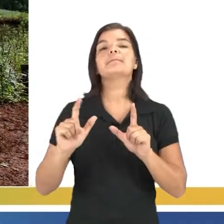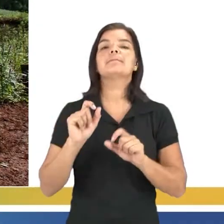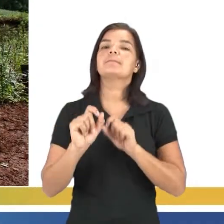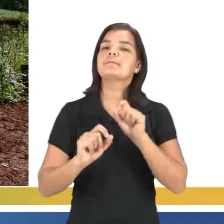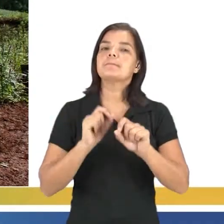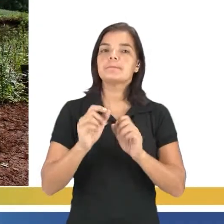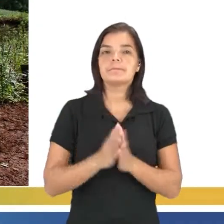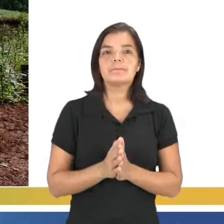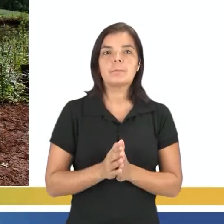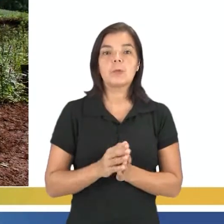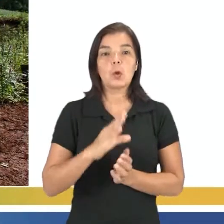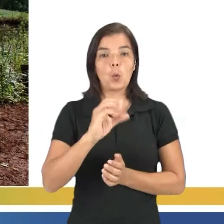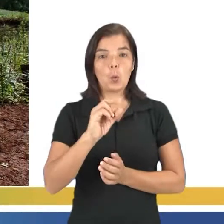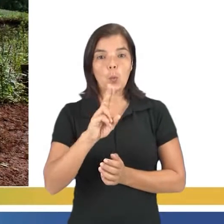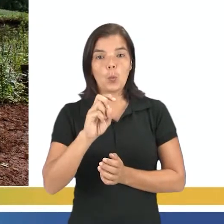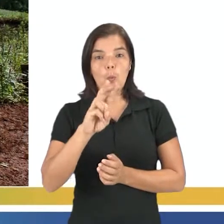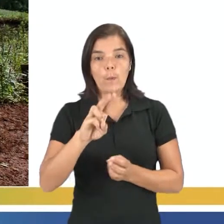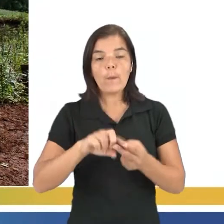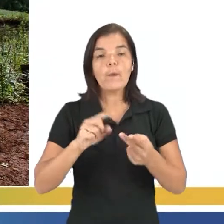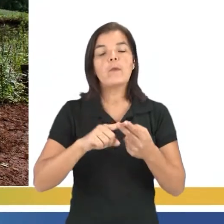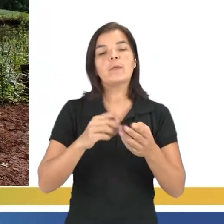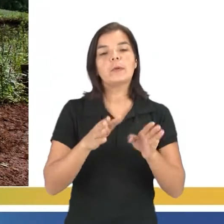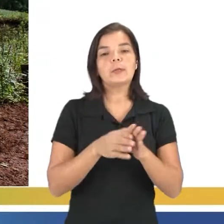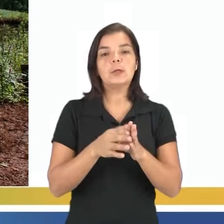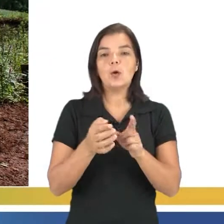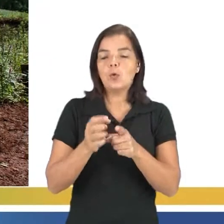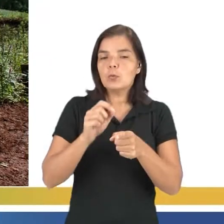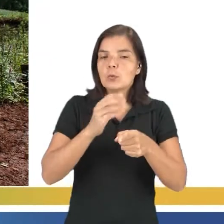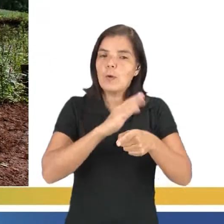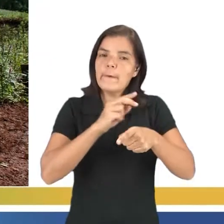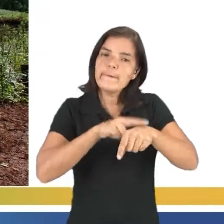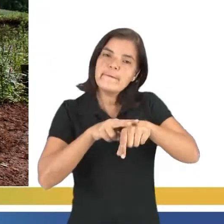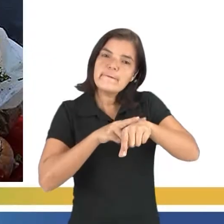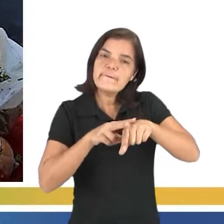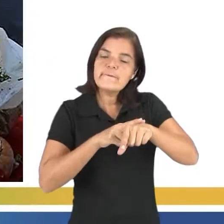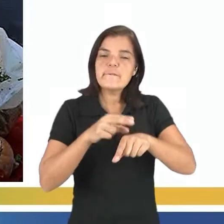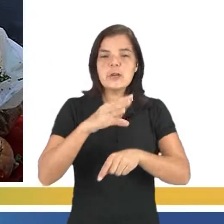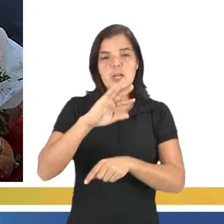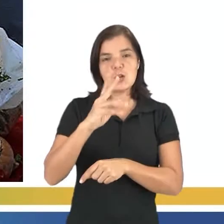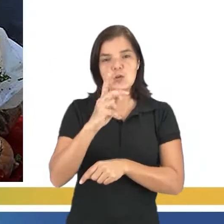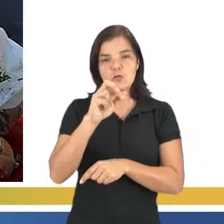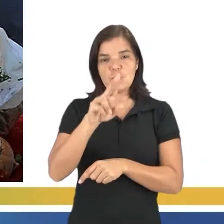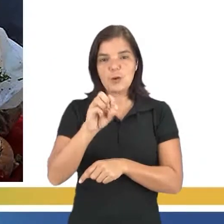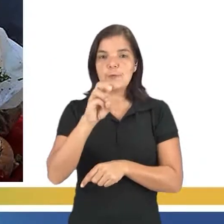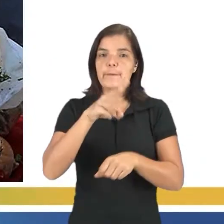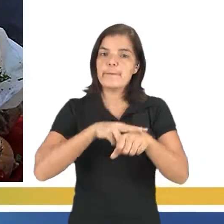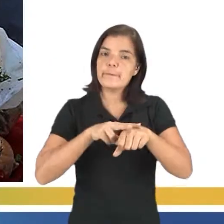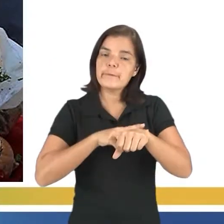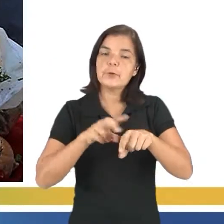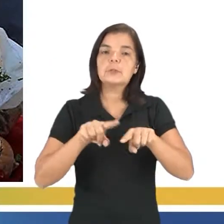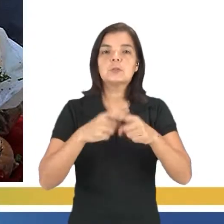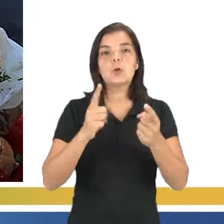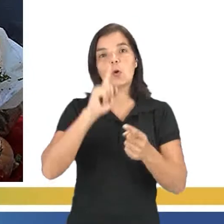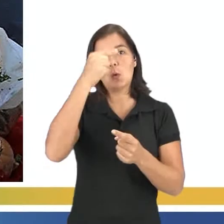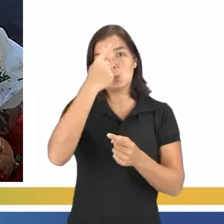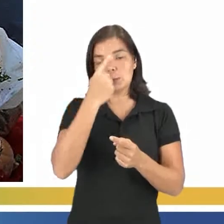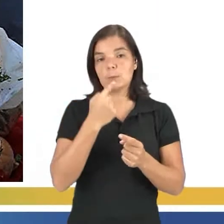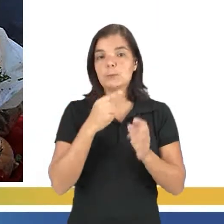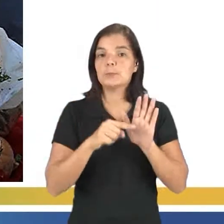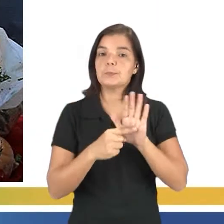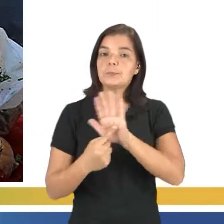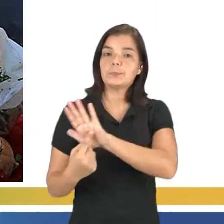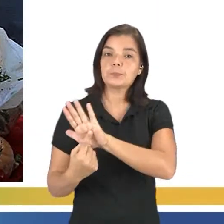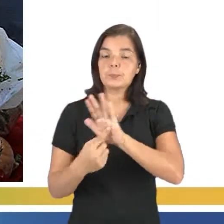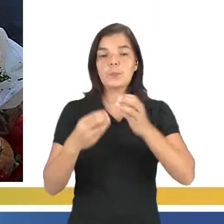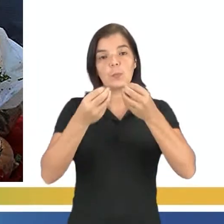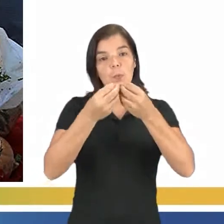familiar. Nós temos couve, né? Nós temos o cheiro verde, então é lindo ver uma imagem como essa, né? Outra imagem sobre a agricultura